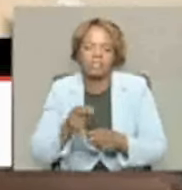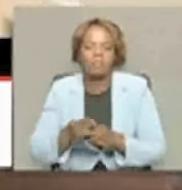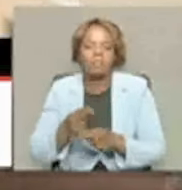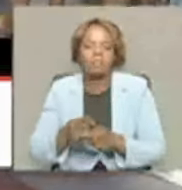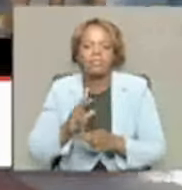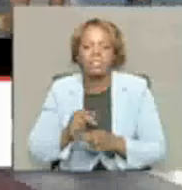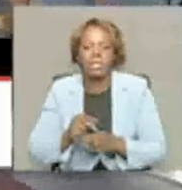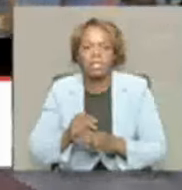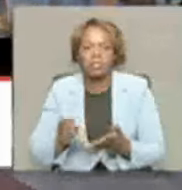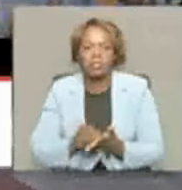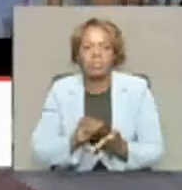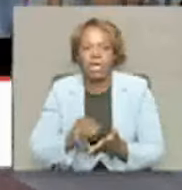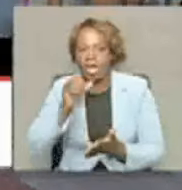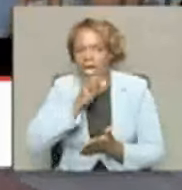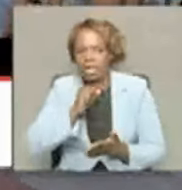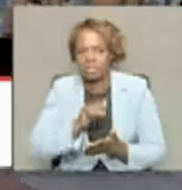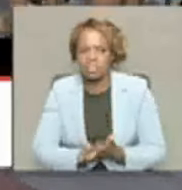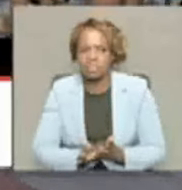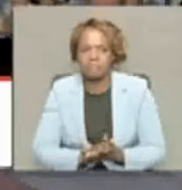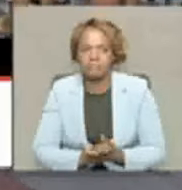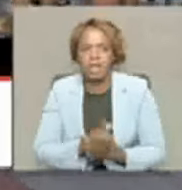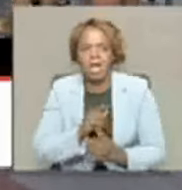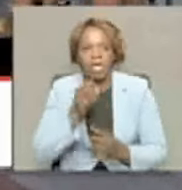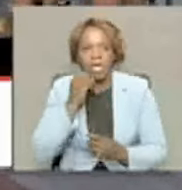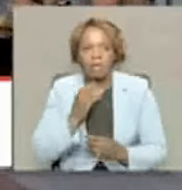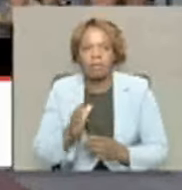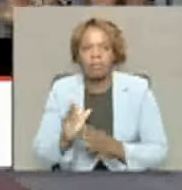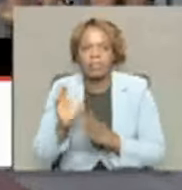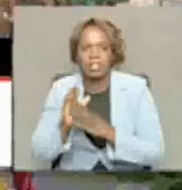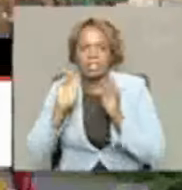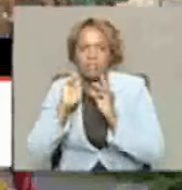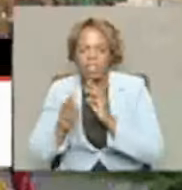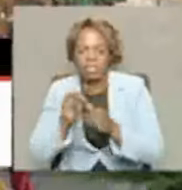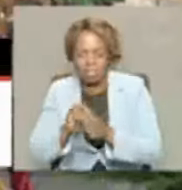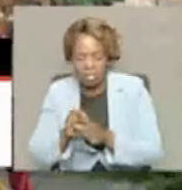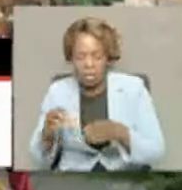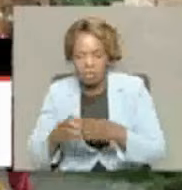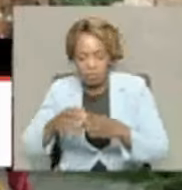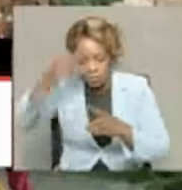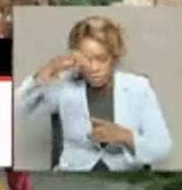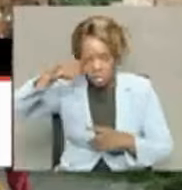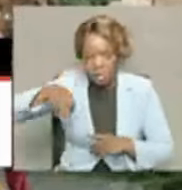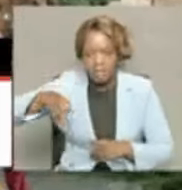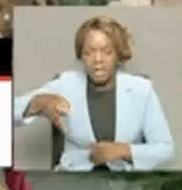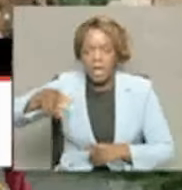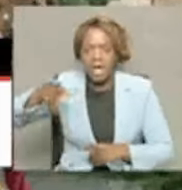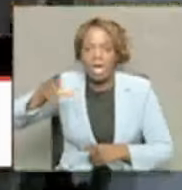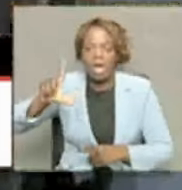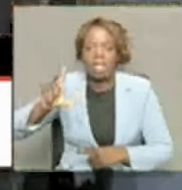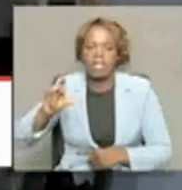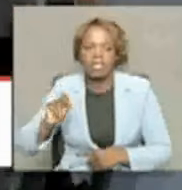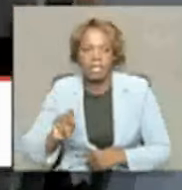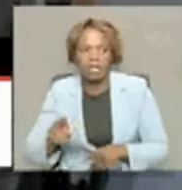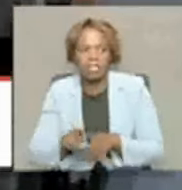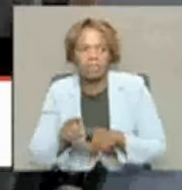classe artística. A cerimónia fúnebre reserva homenagens da Assembleia Nacional, do MPLA, dos Ministérios das Relações Exteriores,